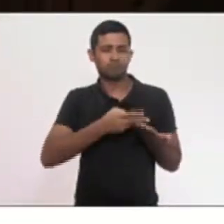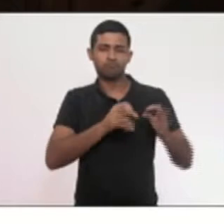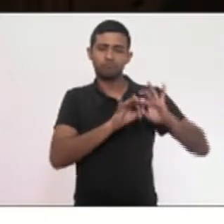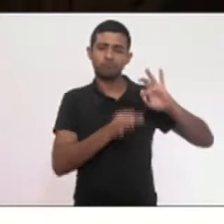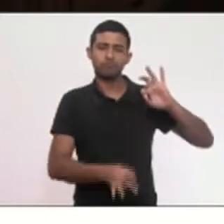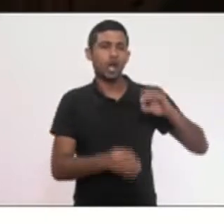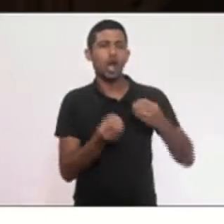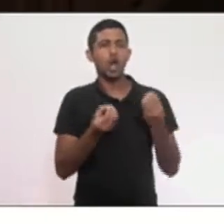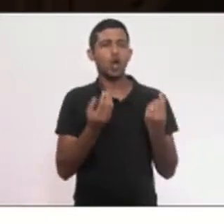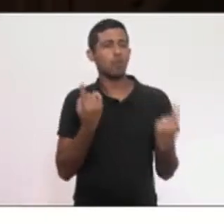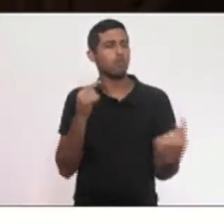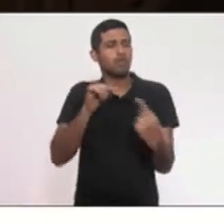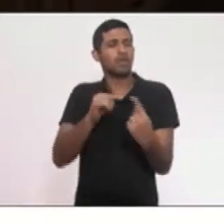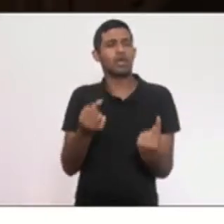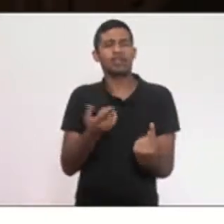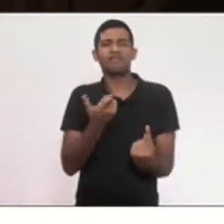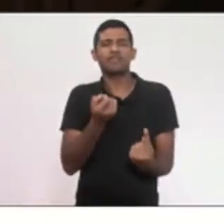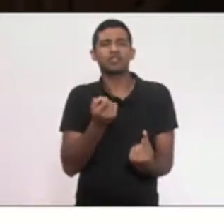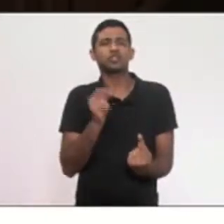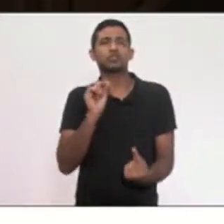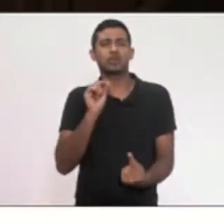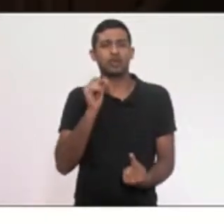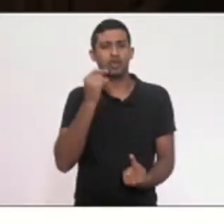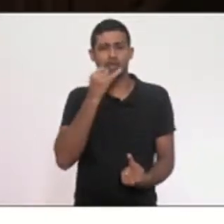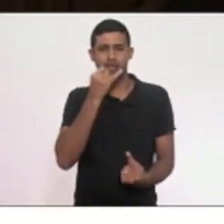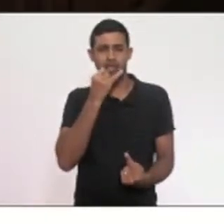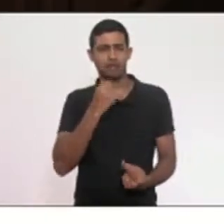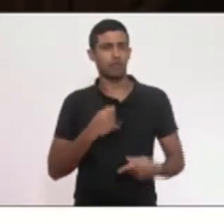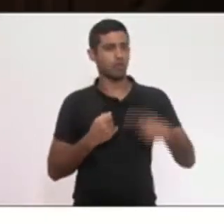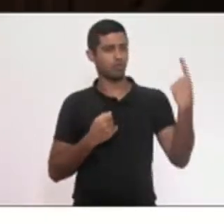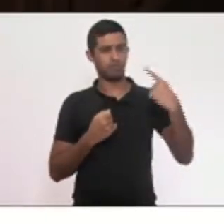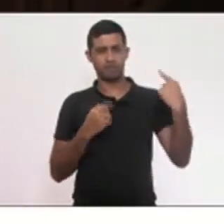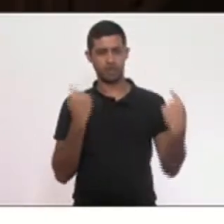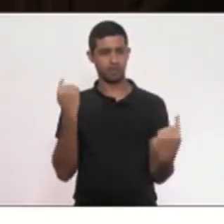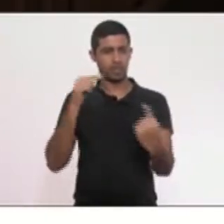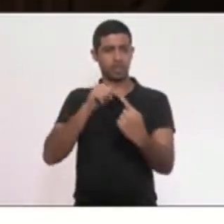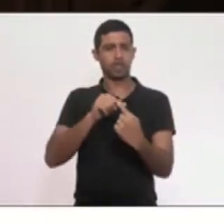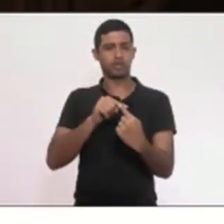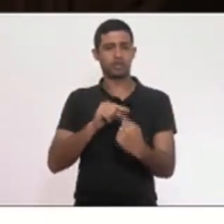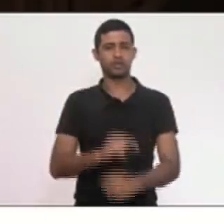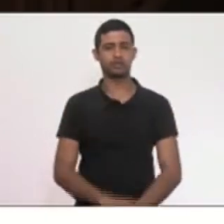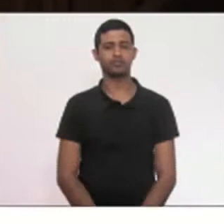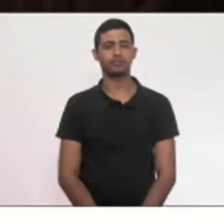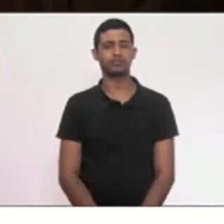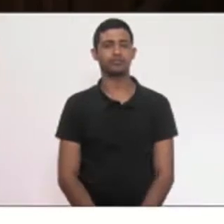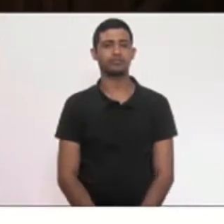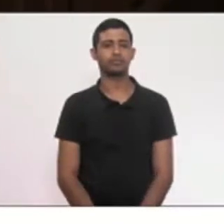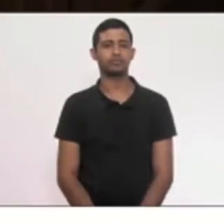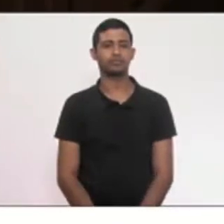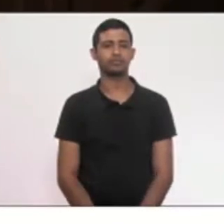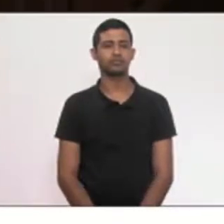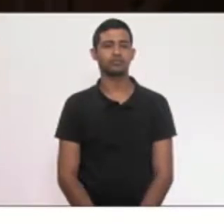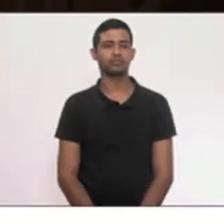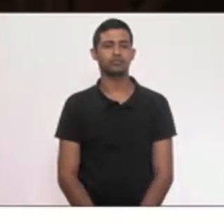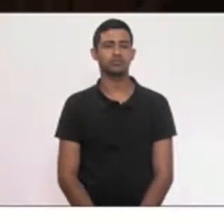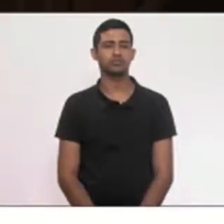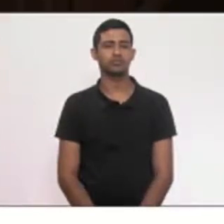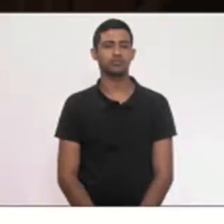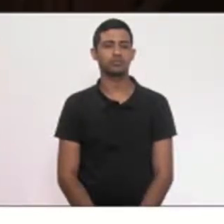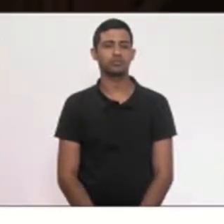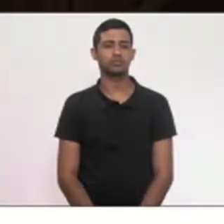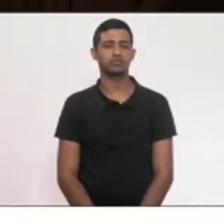metas são essas. Por exemplo, a meta 1. A meta 1 trata nada mais, nada menos